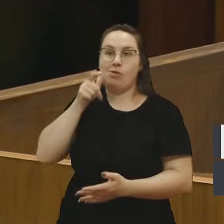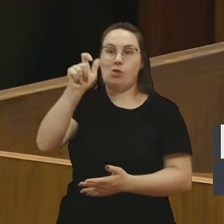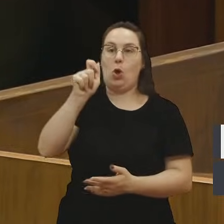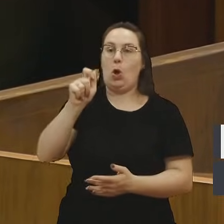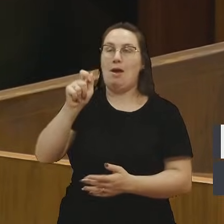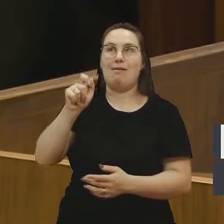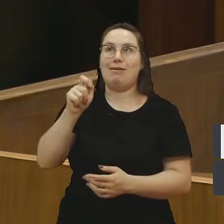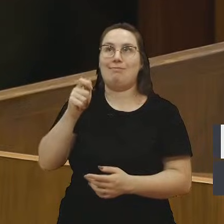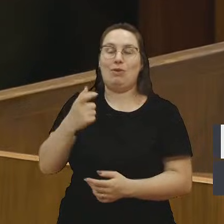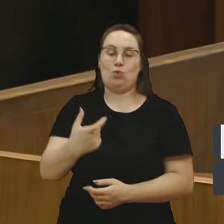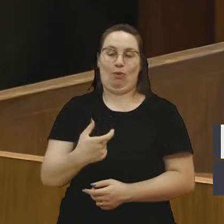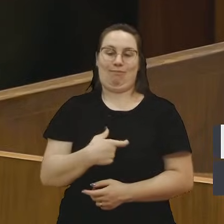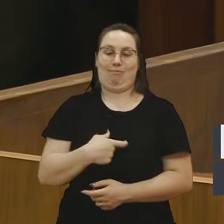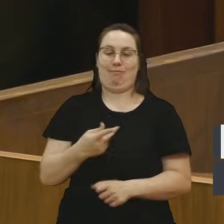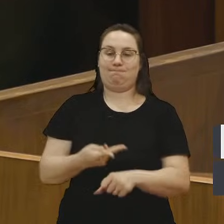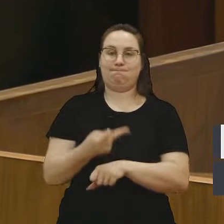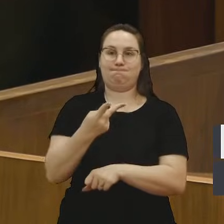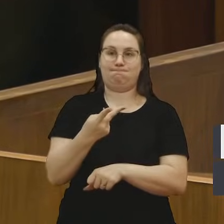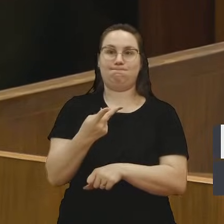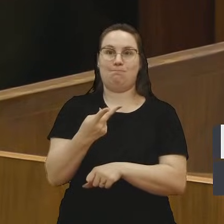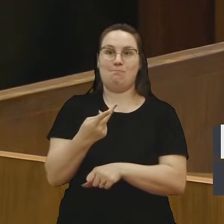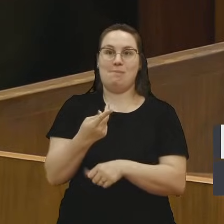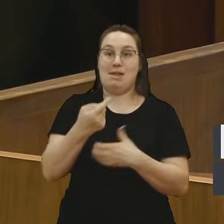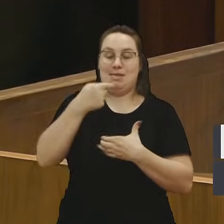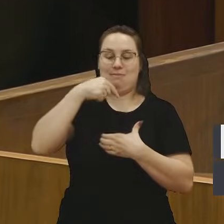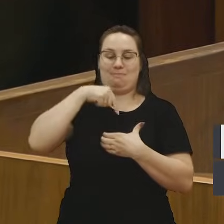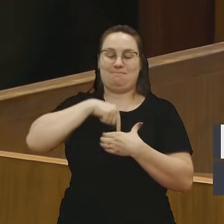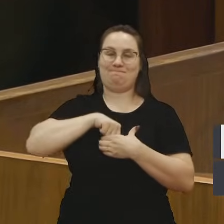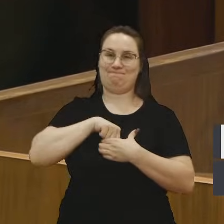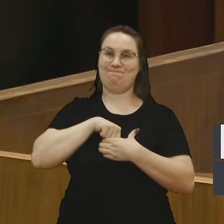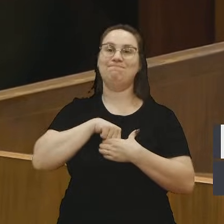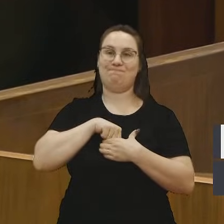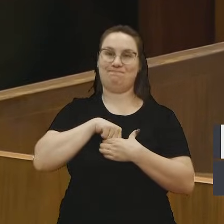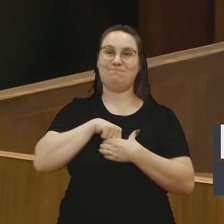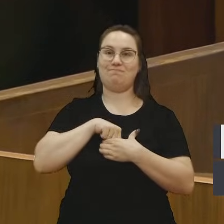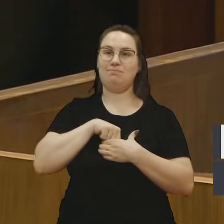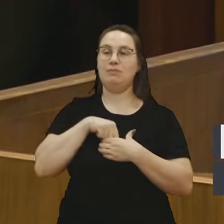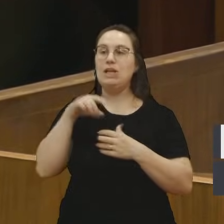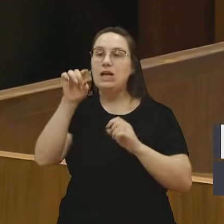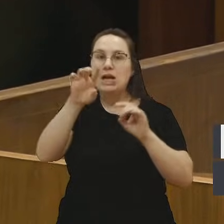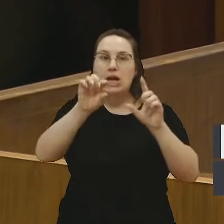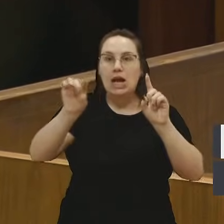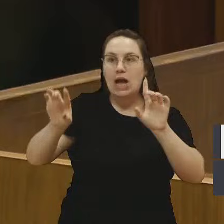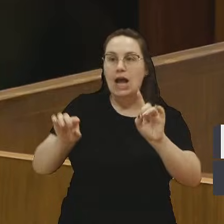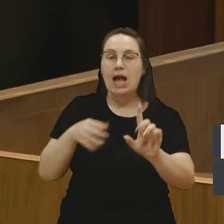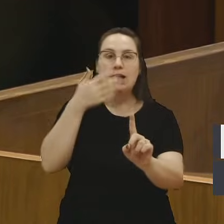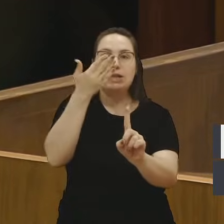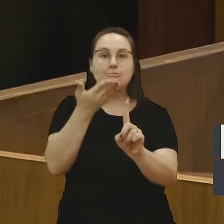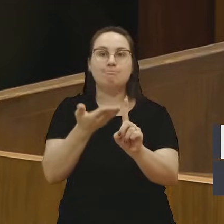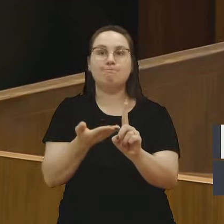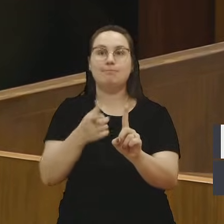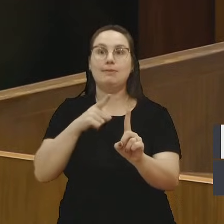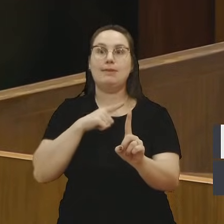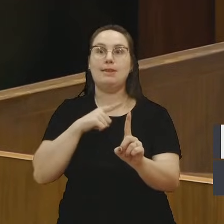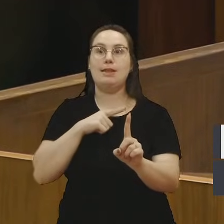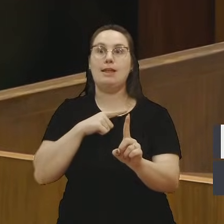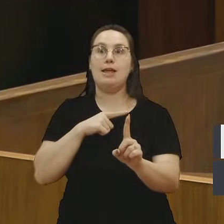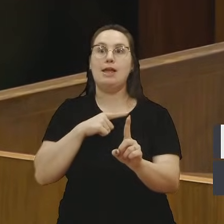troféus. Cada entidade indicada e as homenageadas carregam a árdua tarefa de